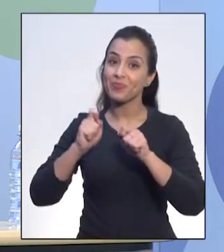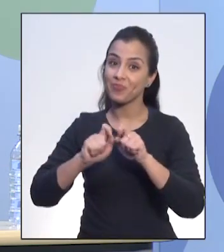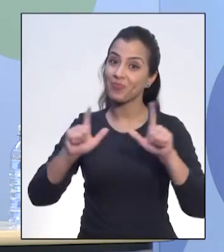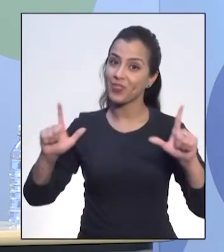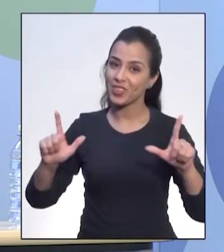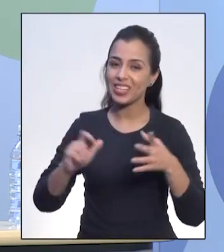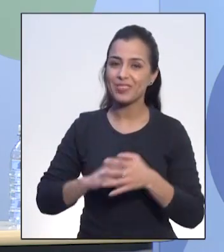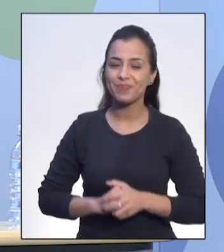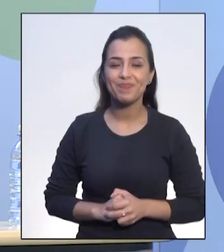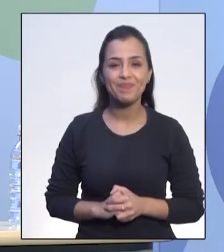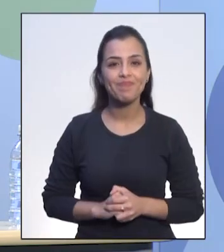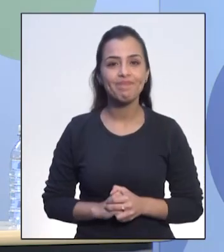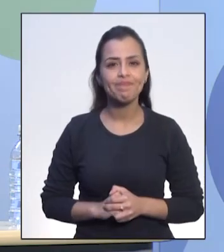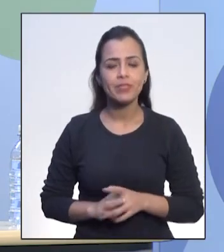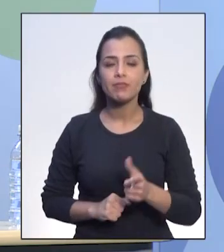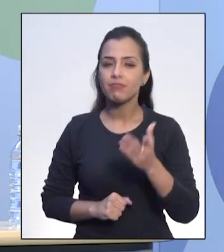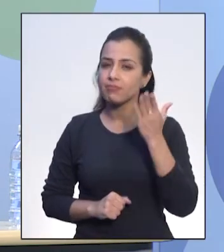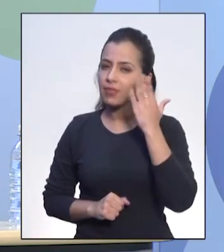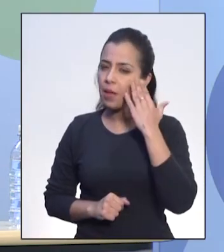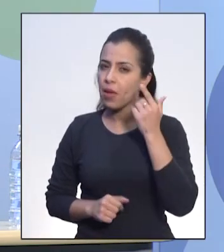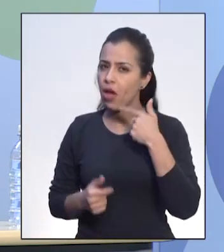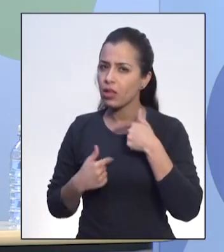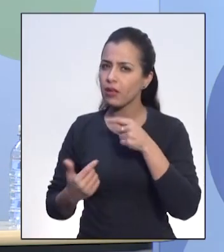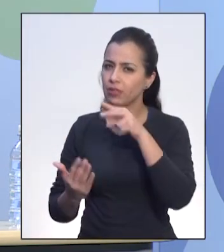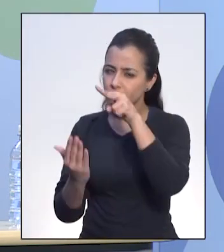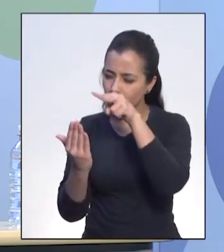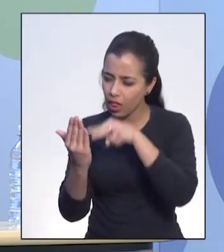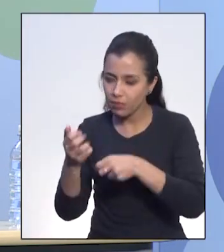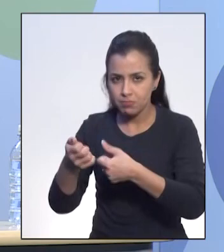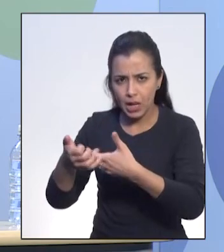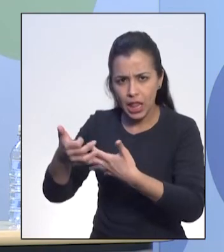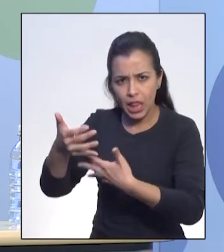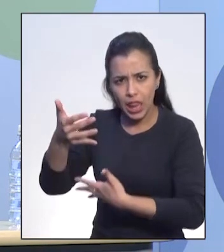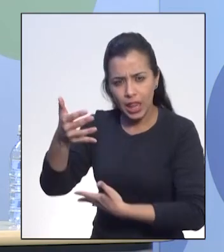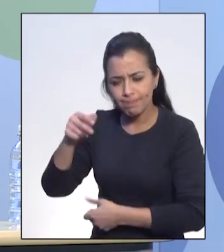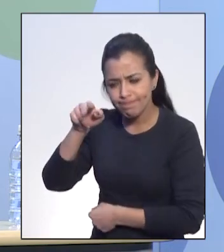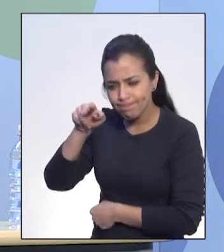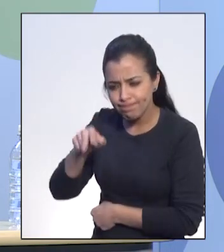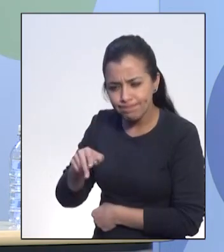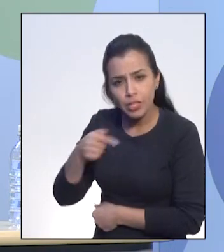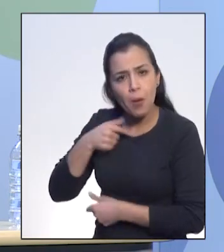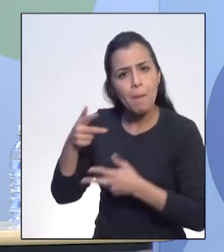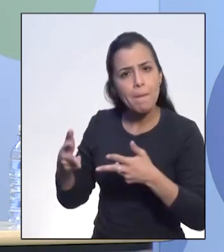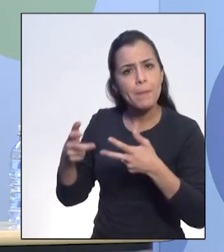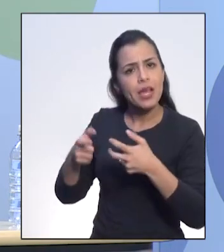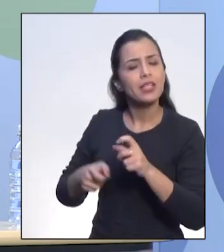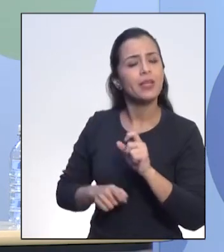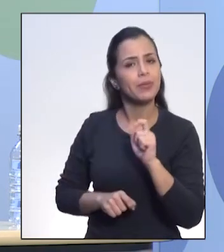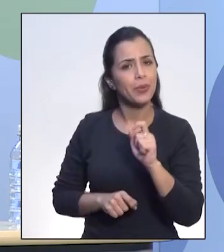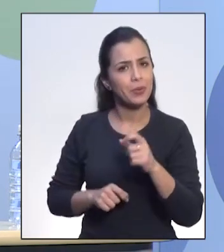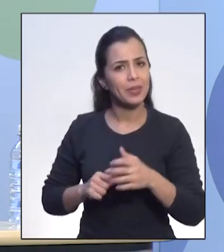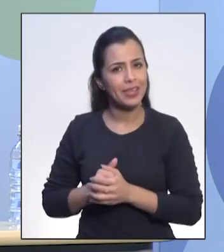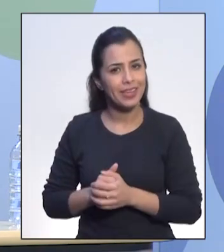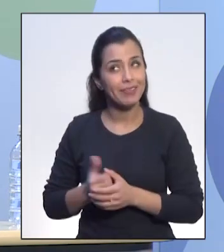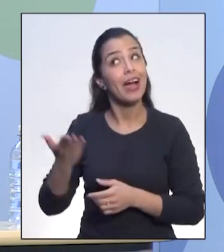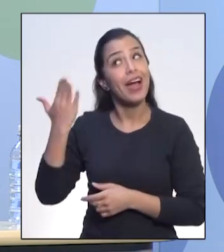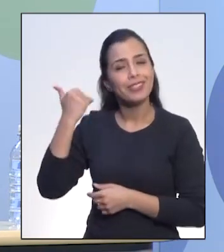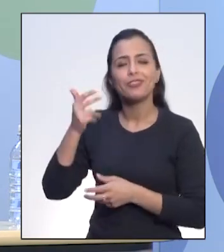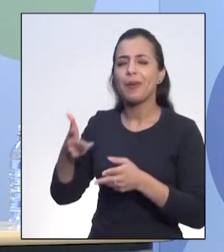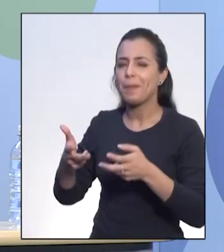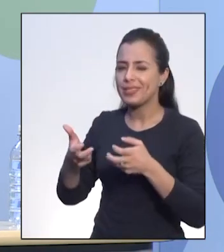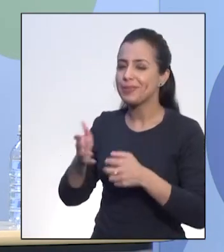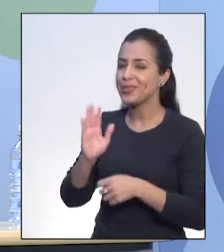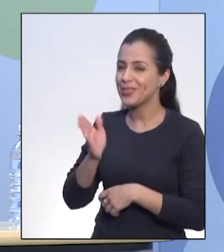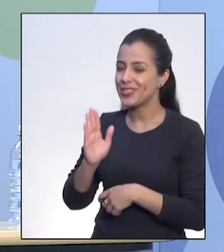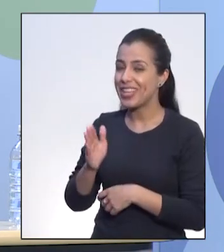Voltamos. Sabe, gente, estava vendo as interações de vocês aqui no chat e me apercebi de uma coisa. Na verdade, eu já tinha me